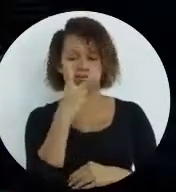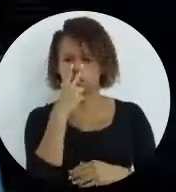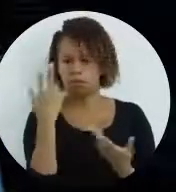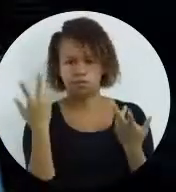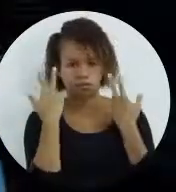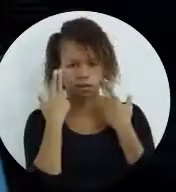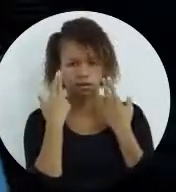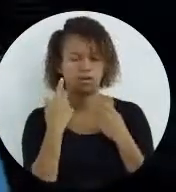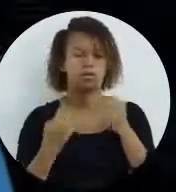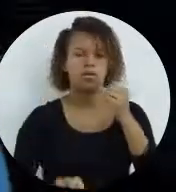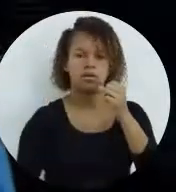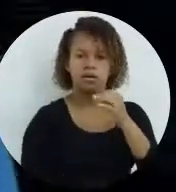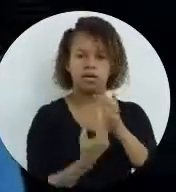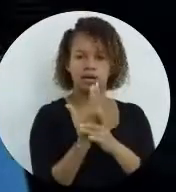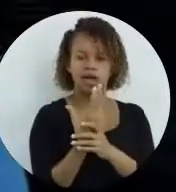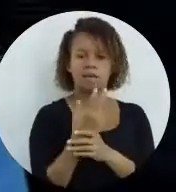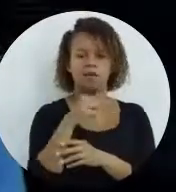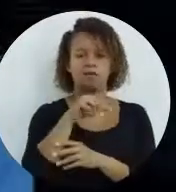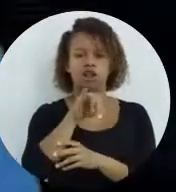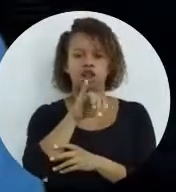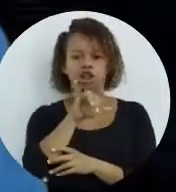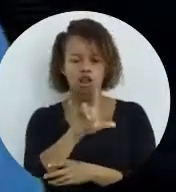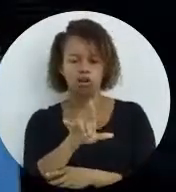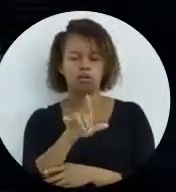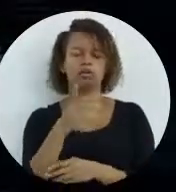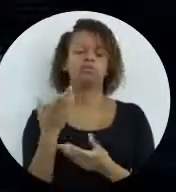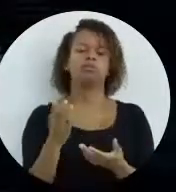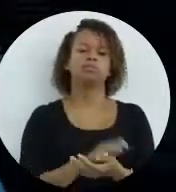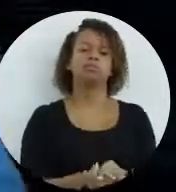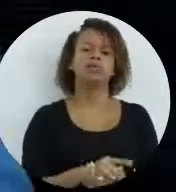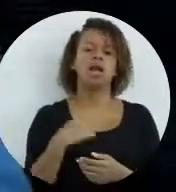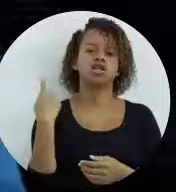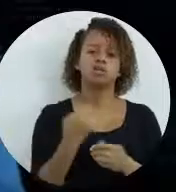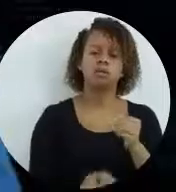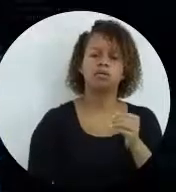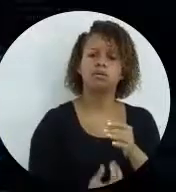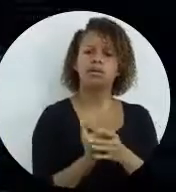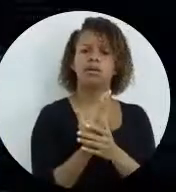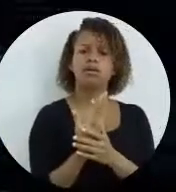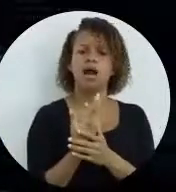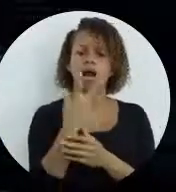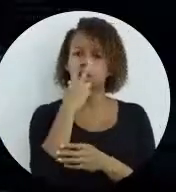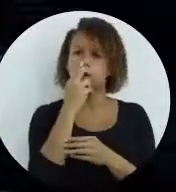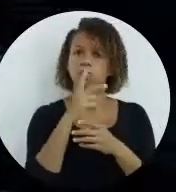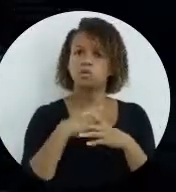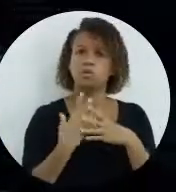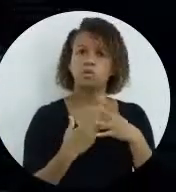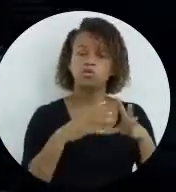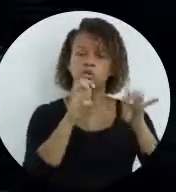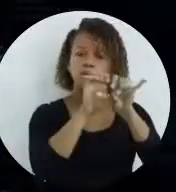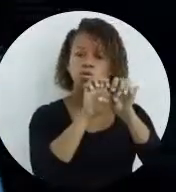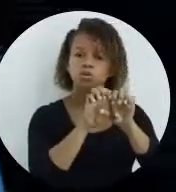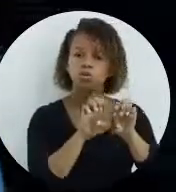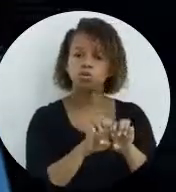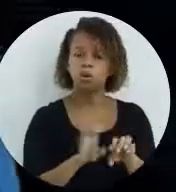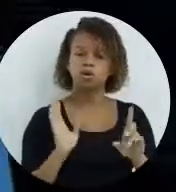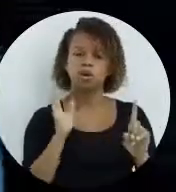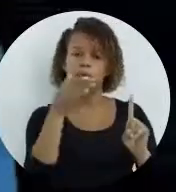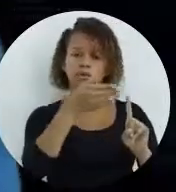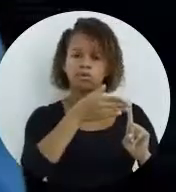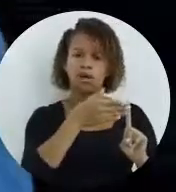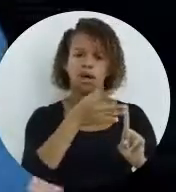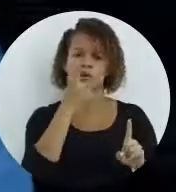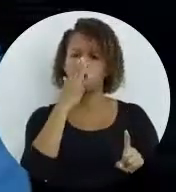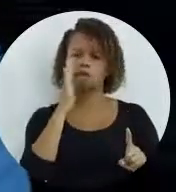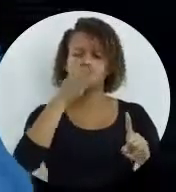literal. A gente pode criar pelo new, pelo comando new, e a gente pode construir um construtor de objetos.